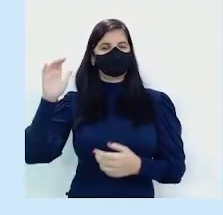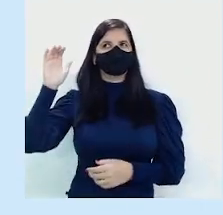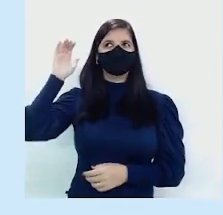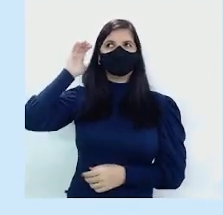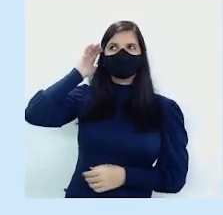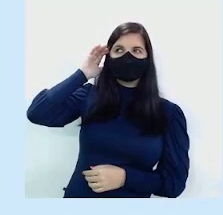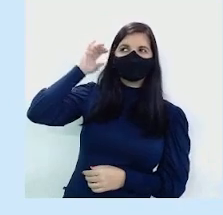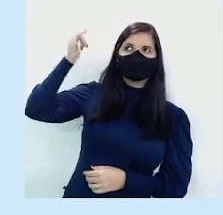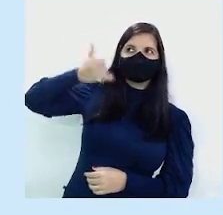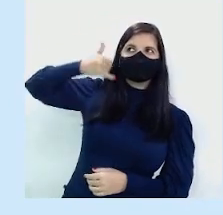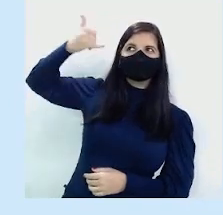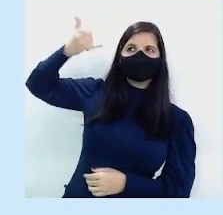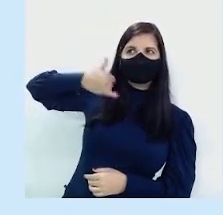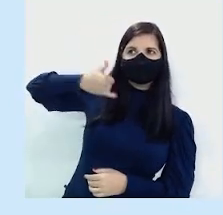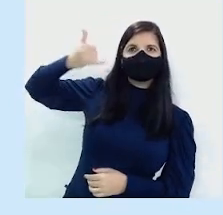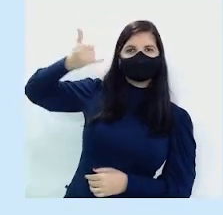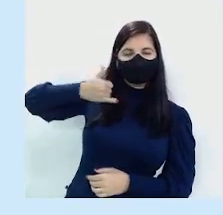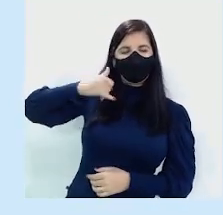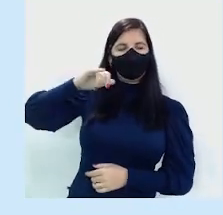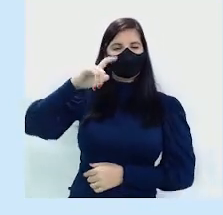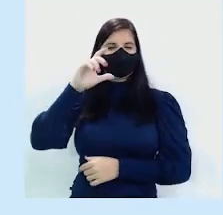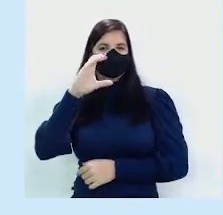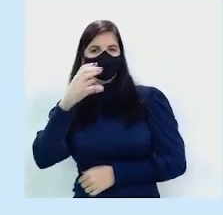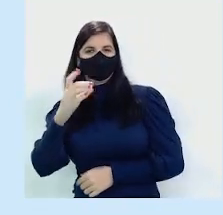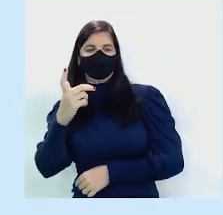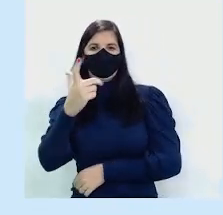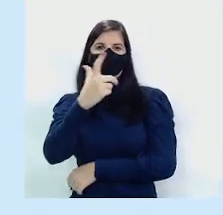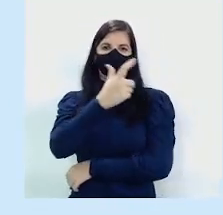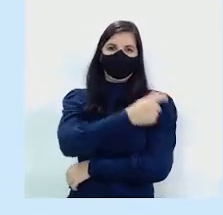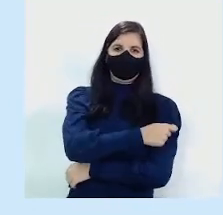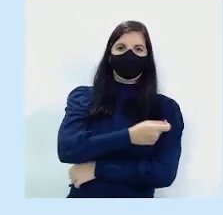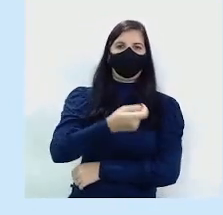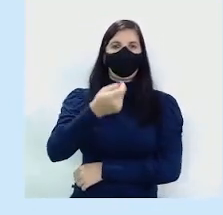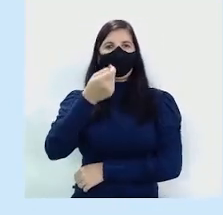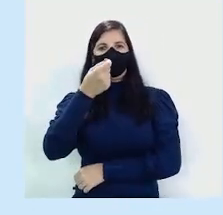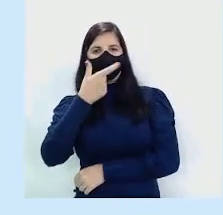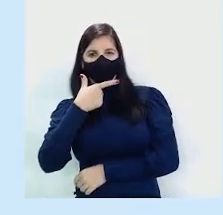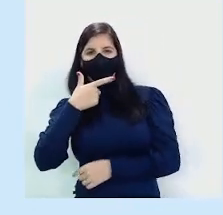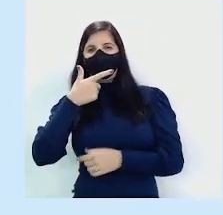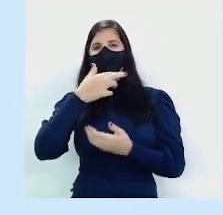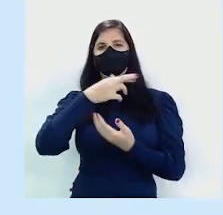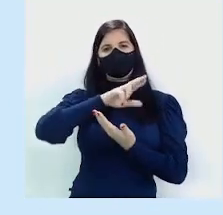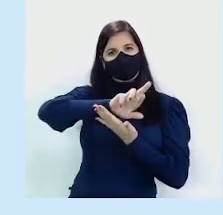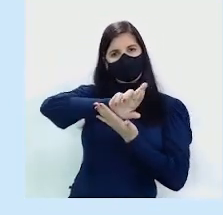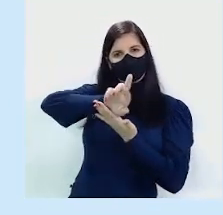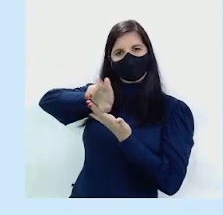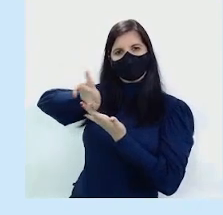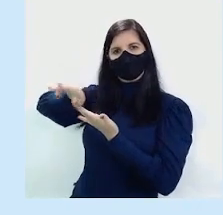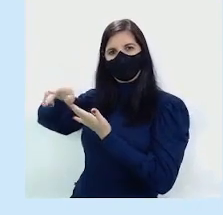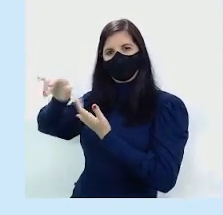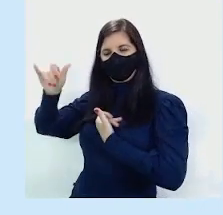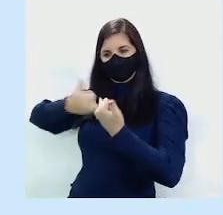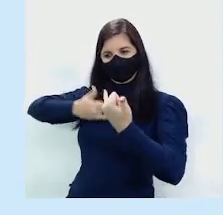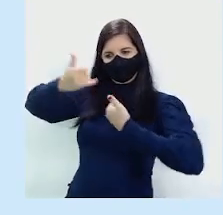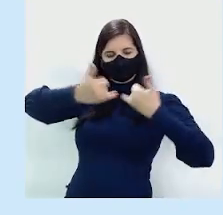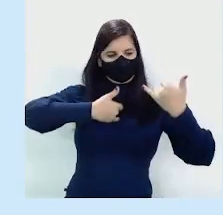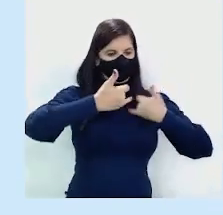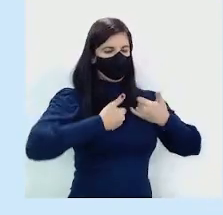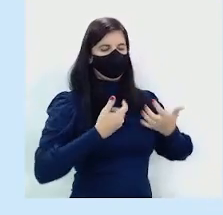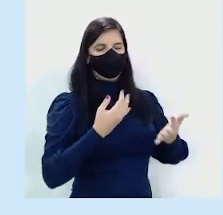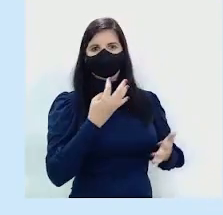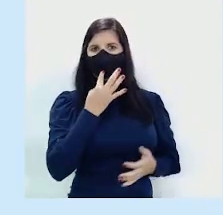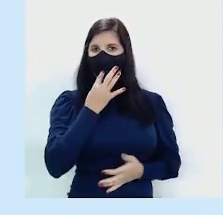sobre ciência, vacina, medicamentos e entre outras coisas deste universo, tem gente que